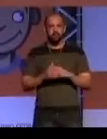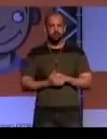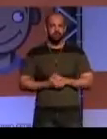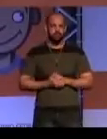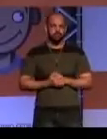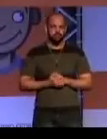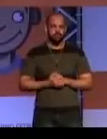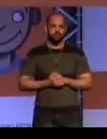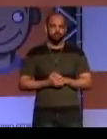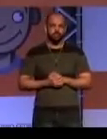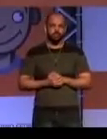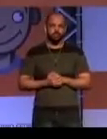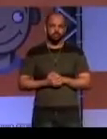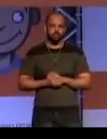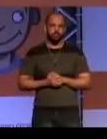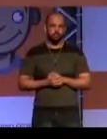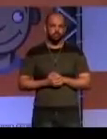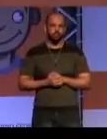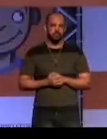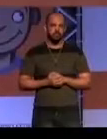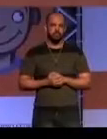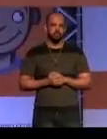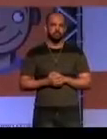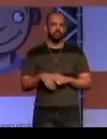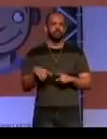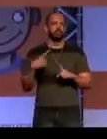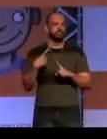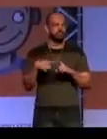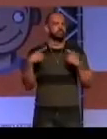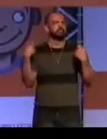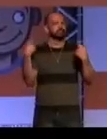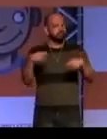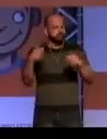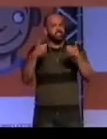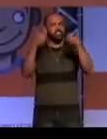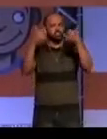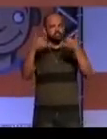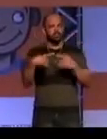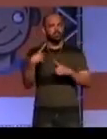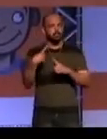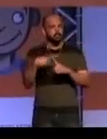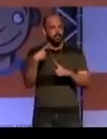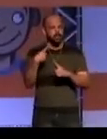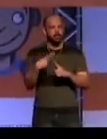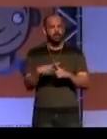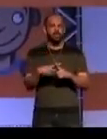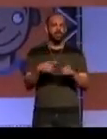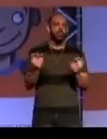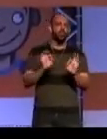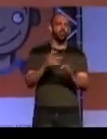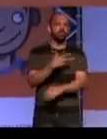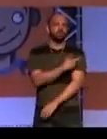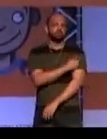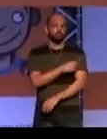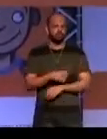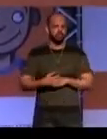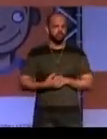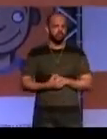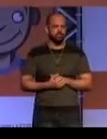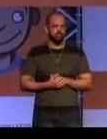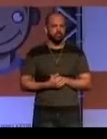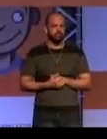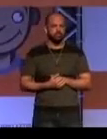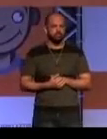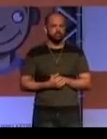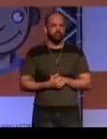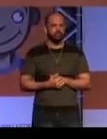e também porque é necessário explicar por que altas coberturas de vacinas.